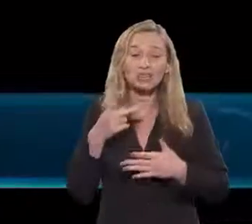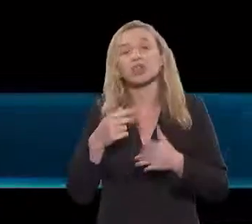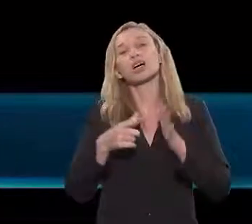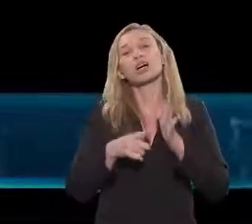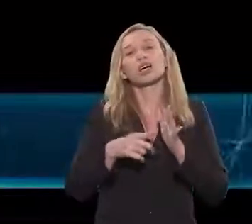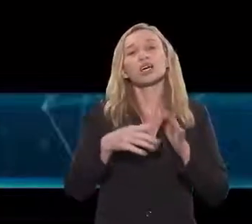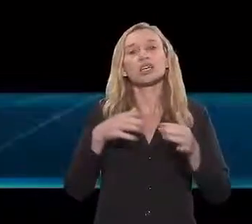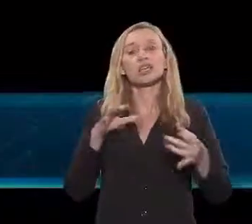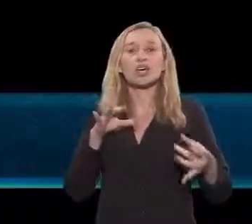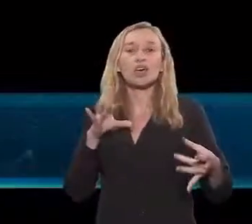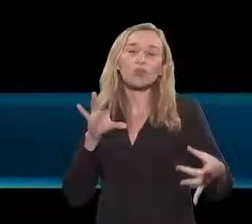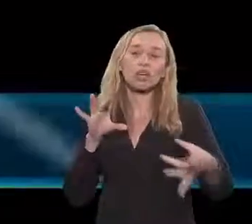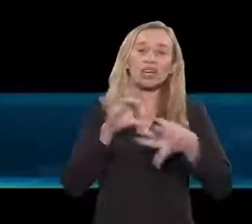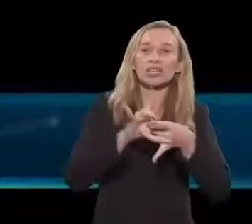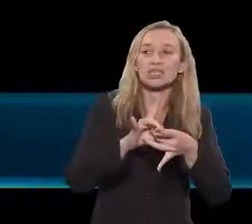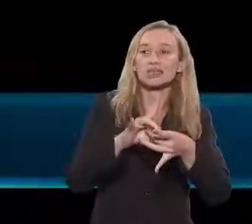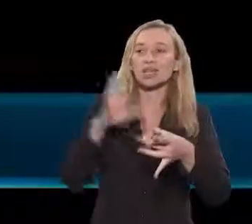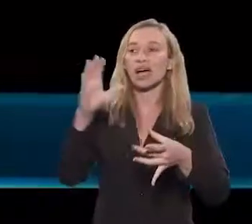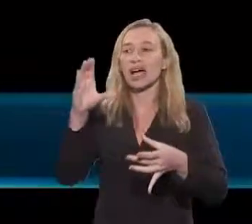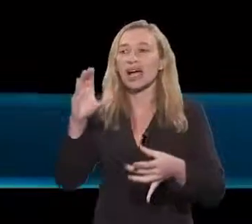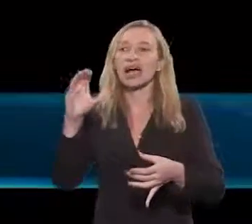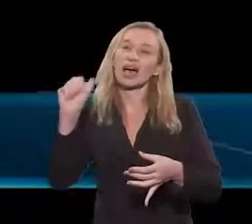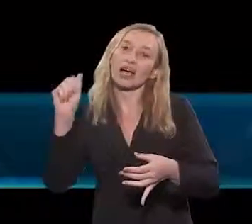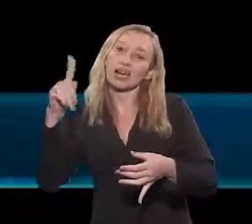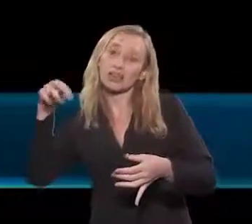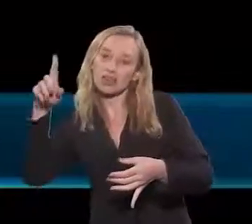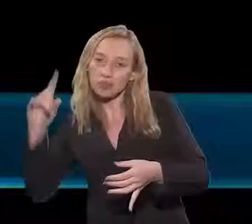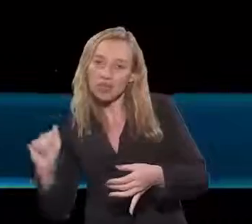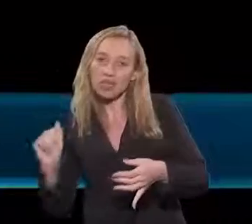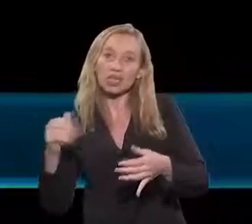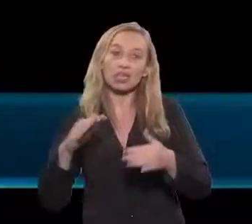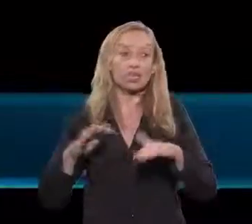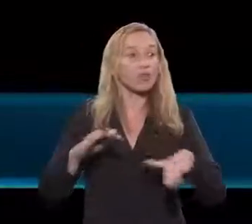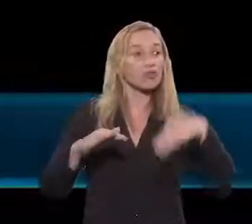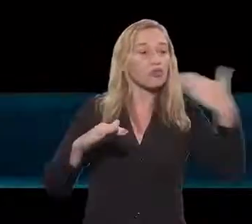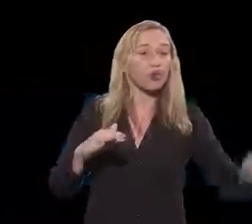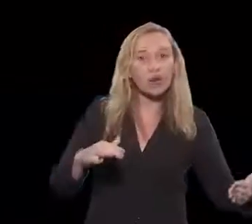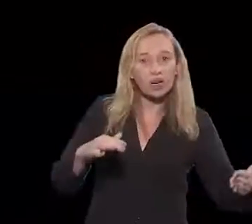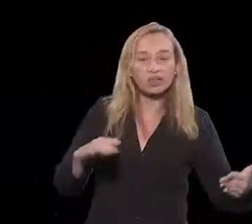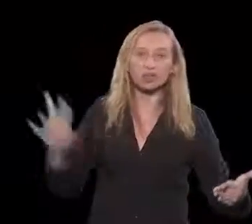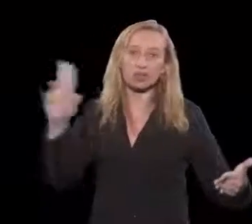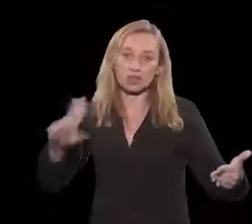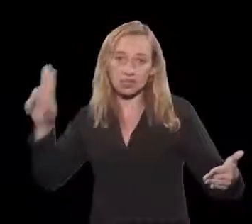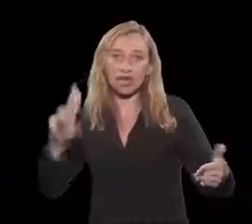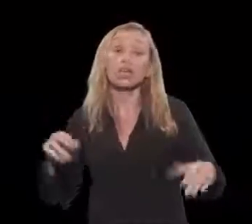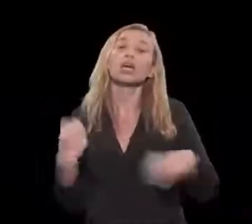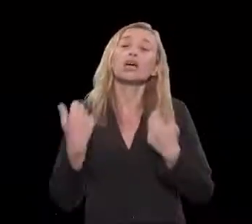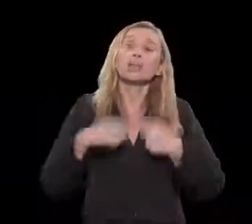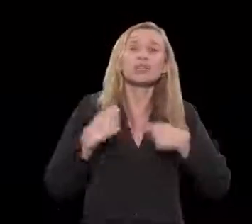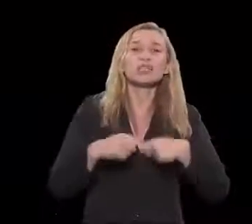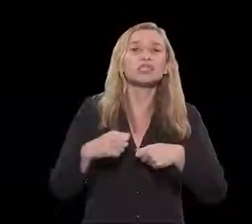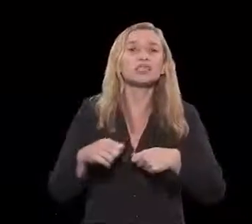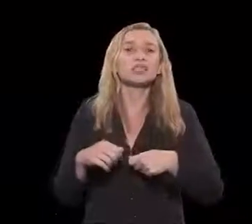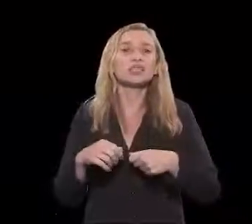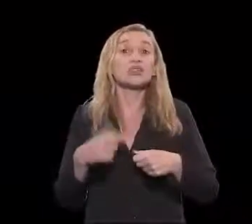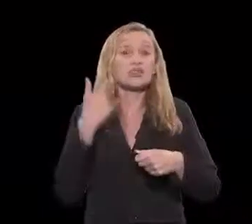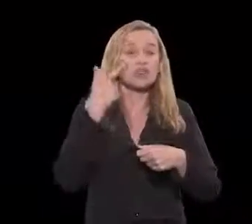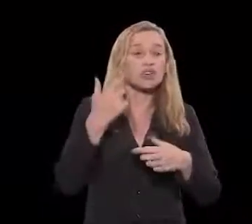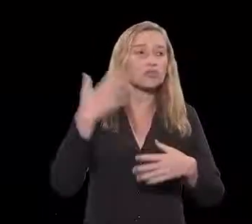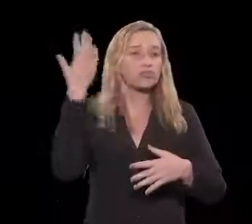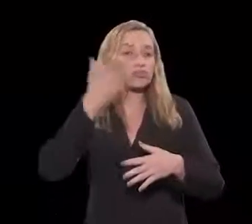ser essa ponte, né, da academia com quem está fora da academia e que precisa, né, ouvir